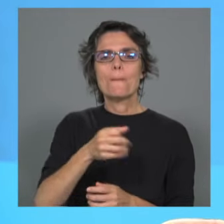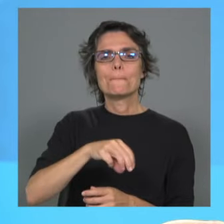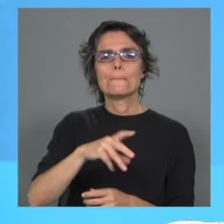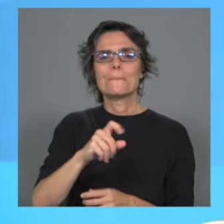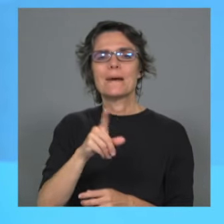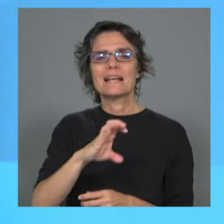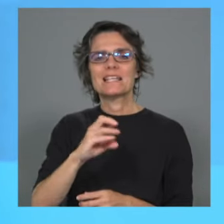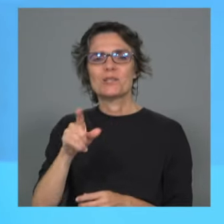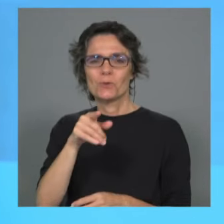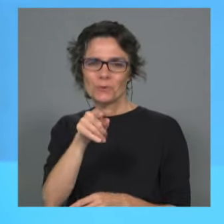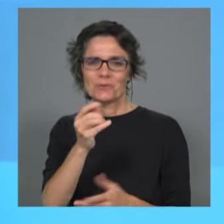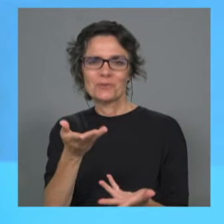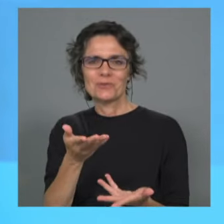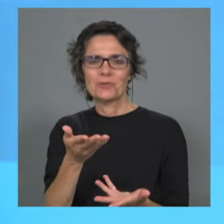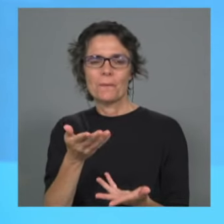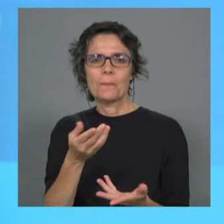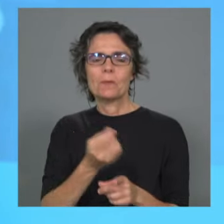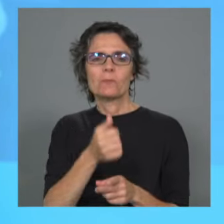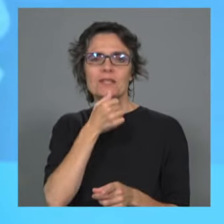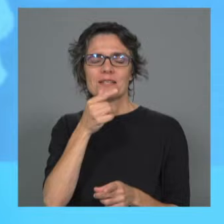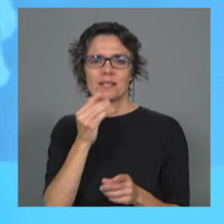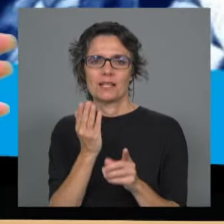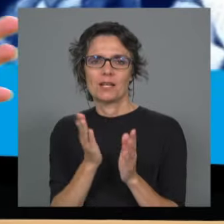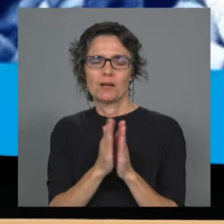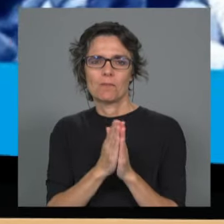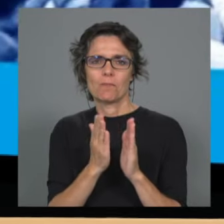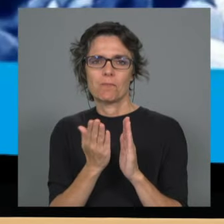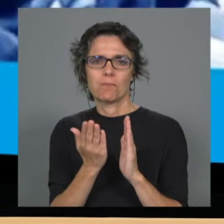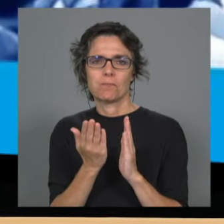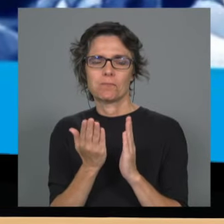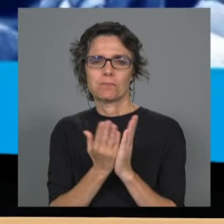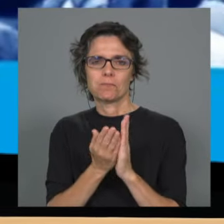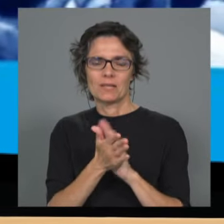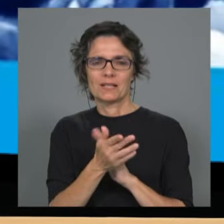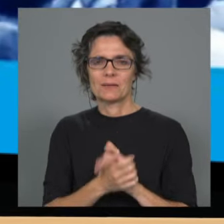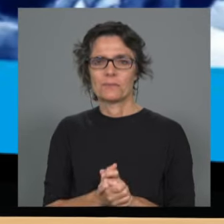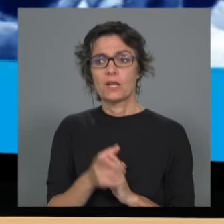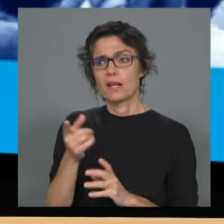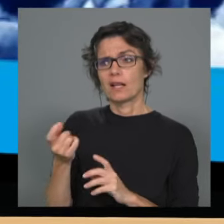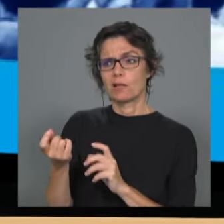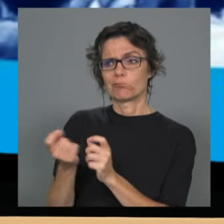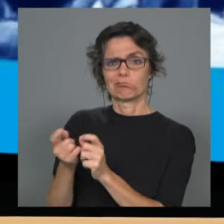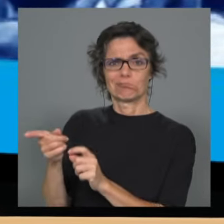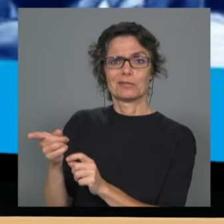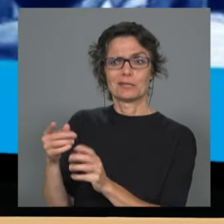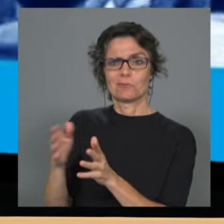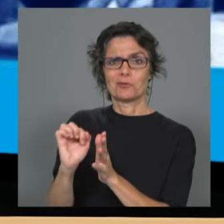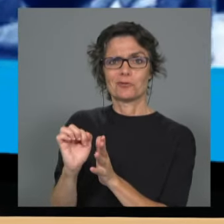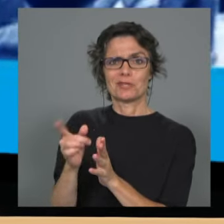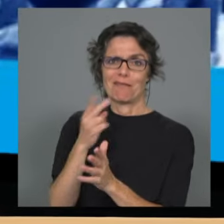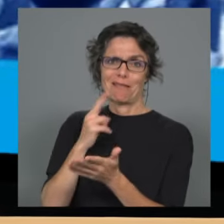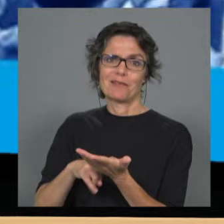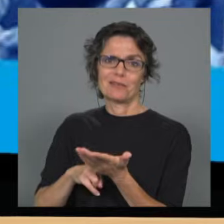foi o momento na sua vida que o levou ao seminário? Pronto, o meu percurso é um pouco semelhante com o do Sérgio. Eu também